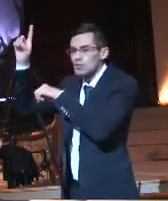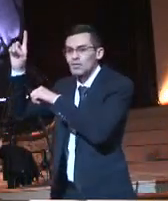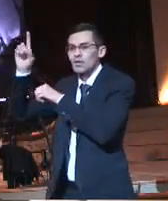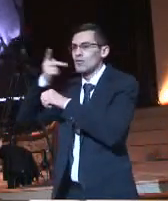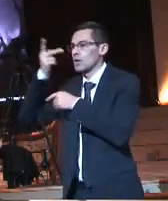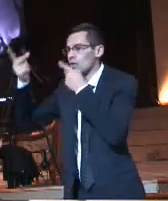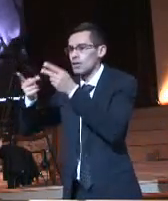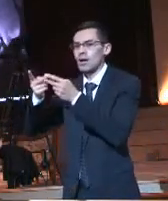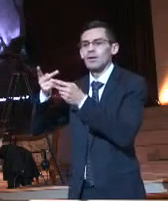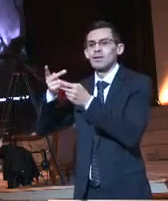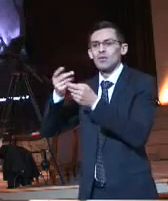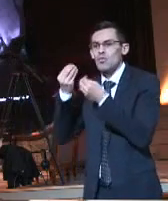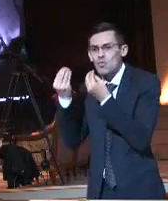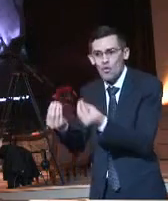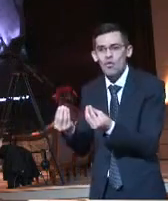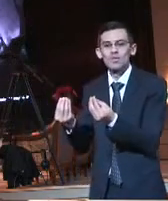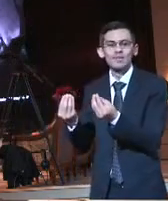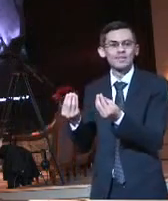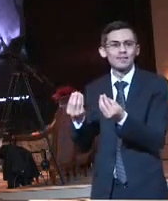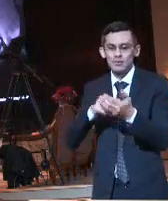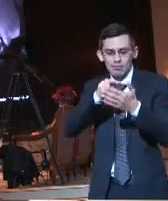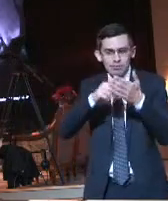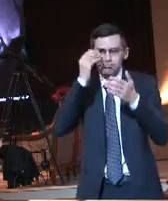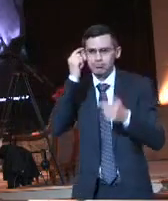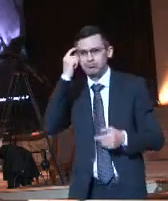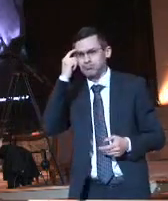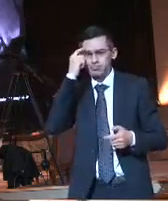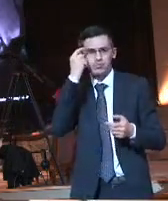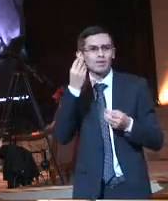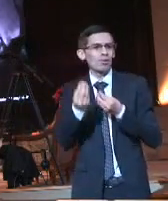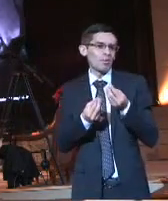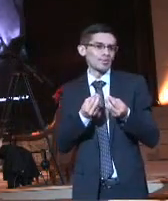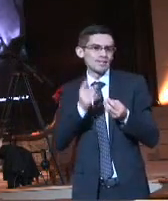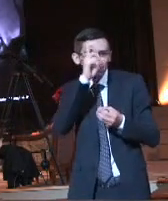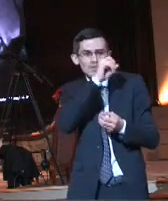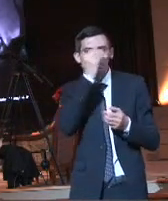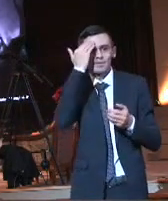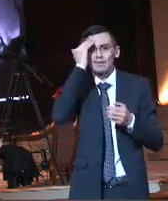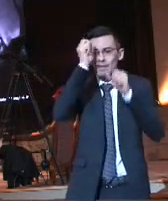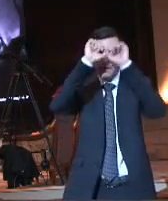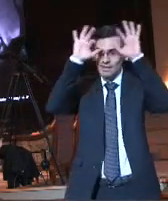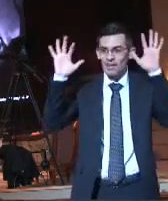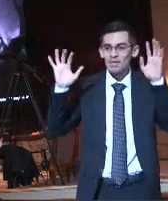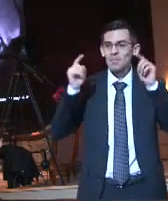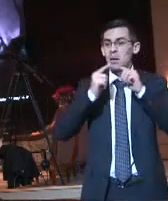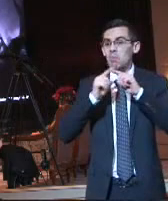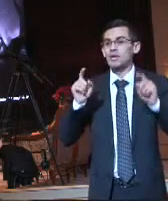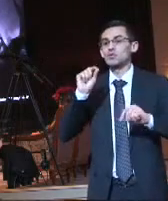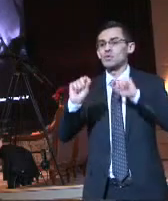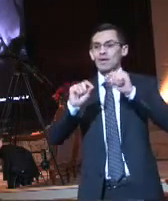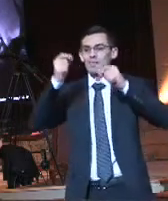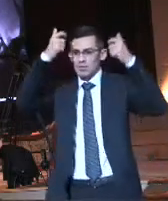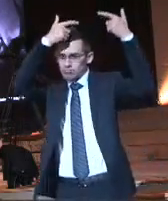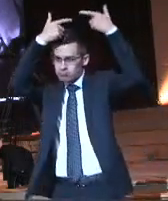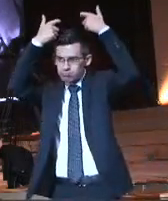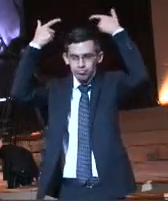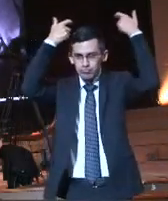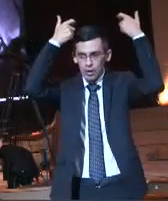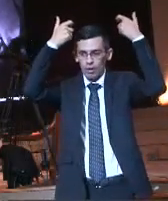Senhor permite? Porque não é essa batalha espiritual, ela não é uma guerra